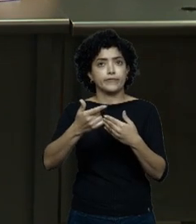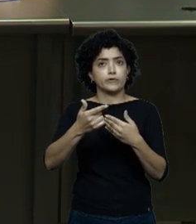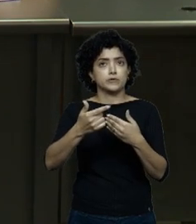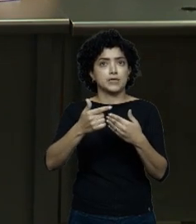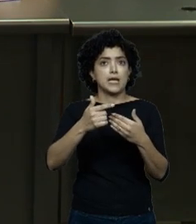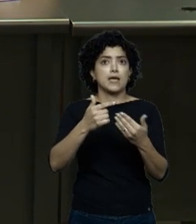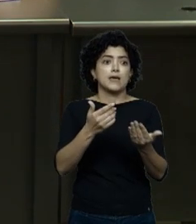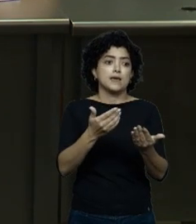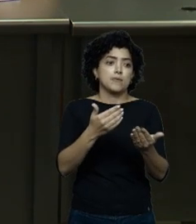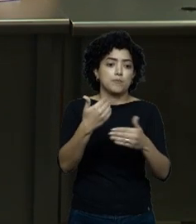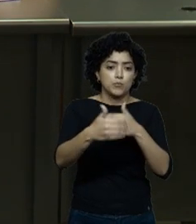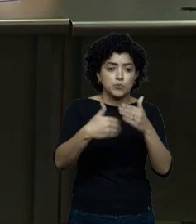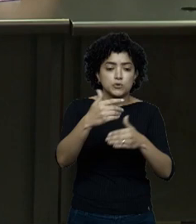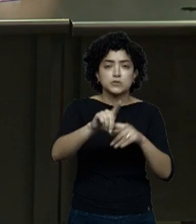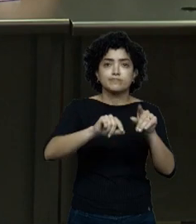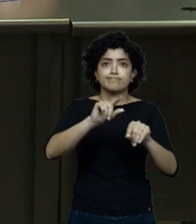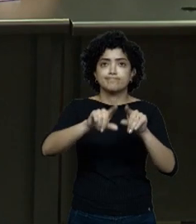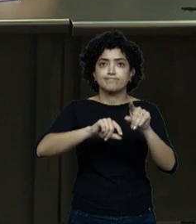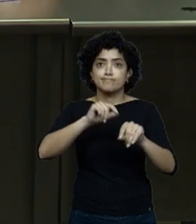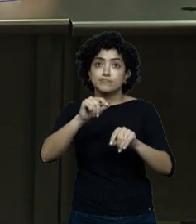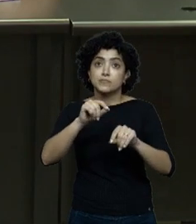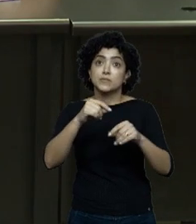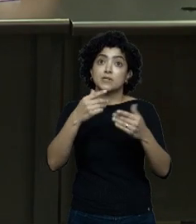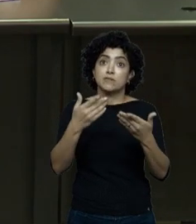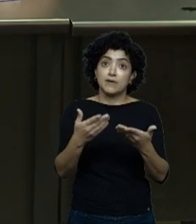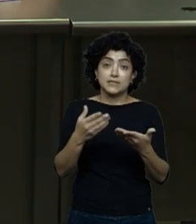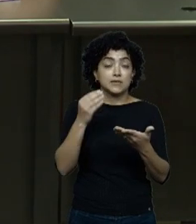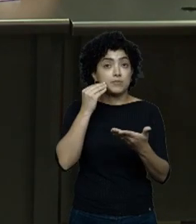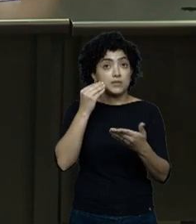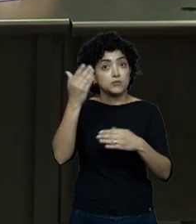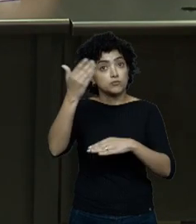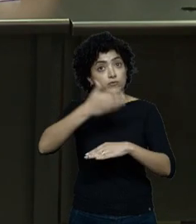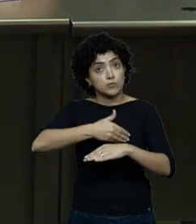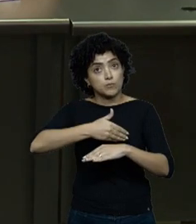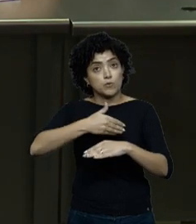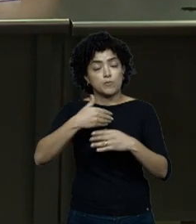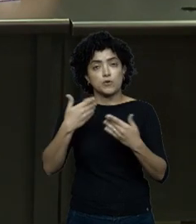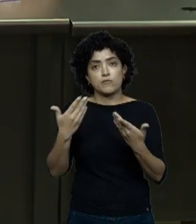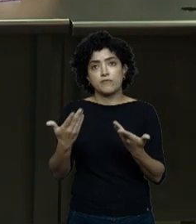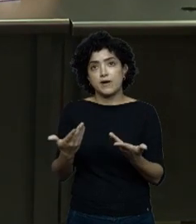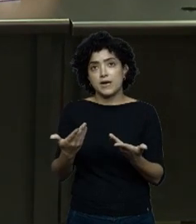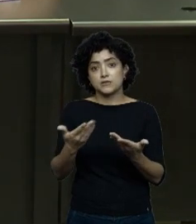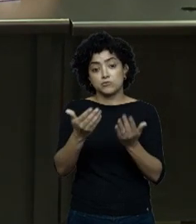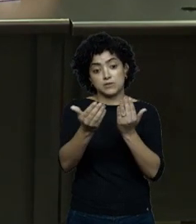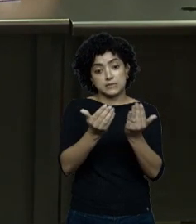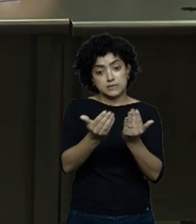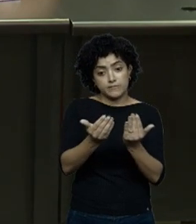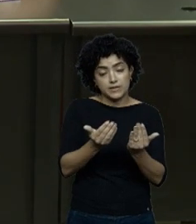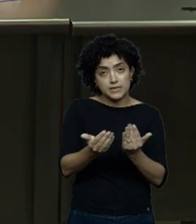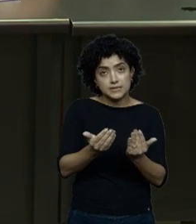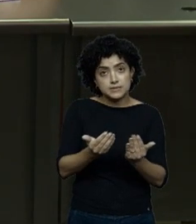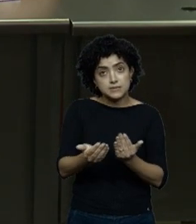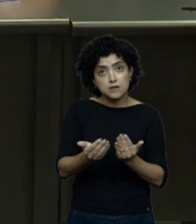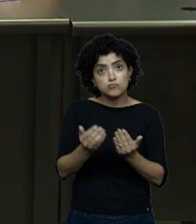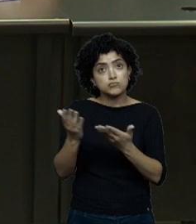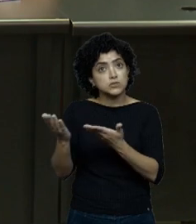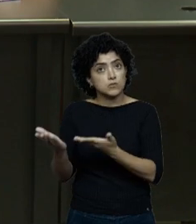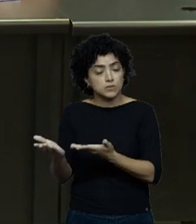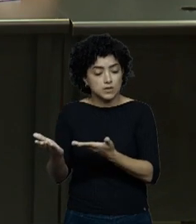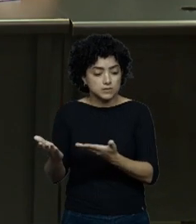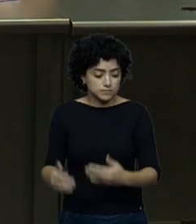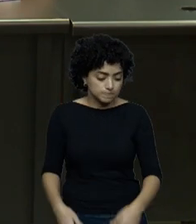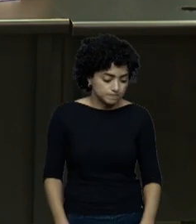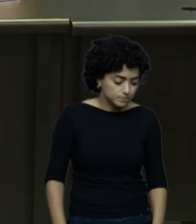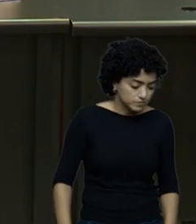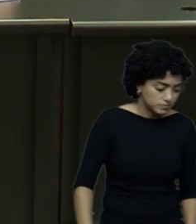porque seria especulação de minha parte né Isso vai depender do que fica ficar comprovado não procedimento e dessa avaliação Ciel Esse é o caso né tem que